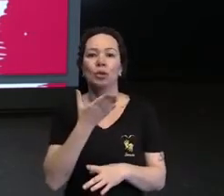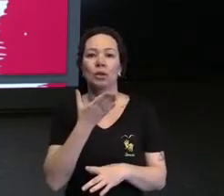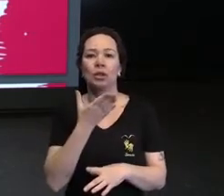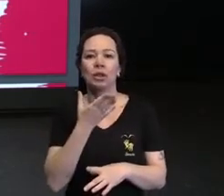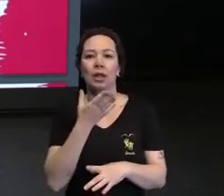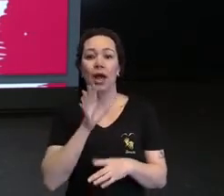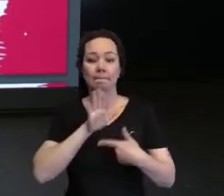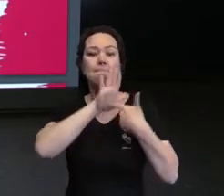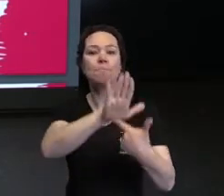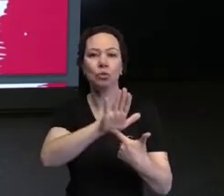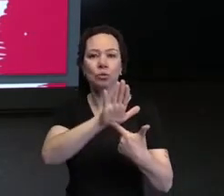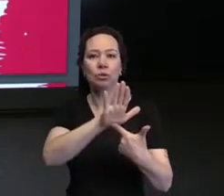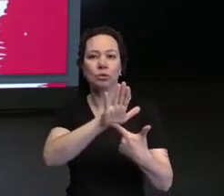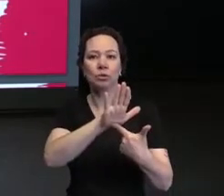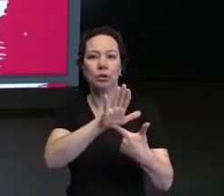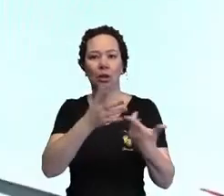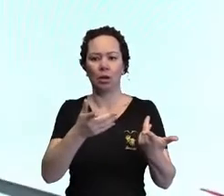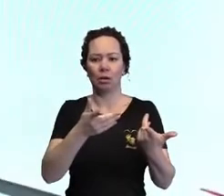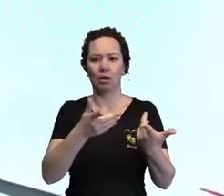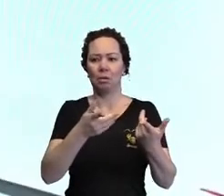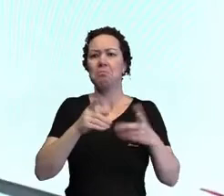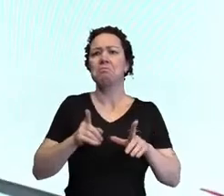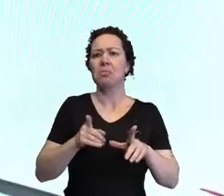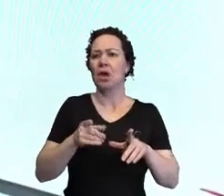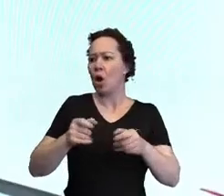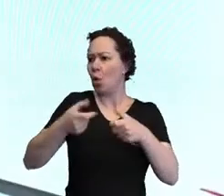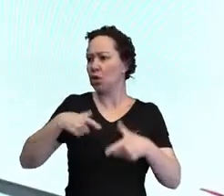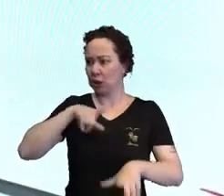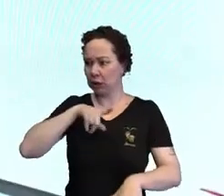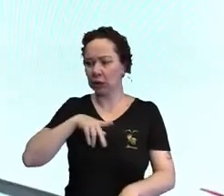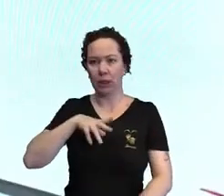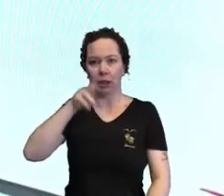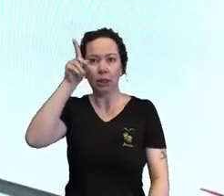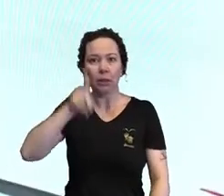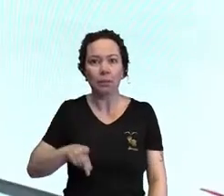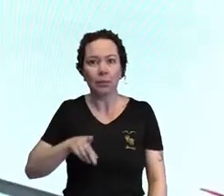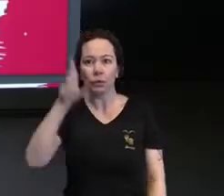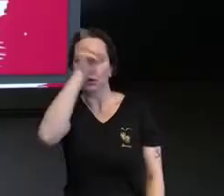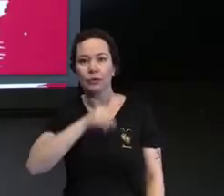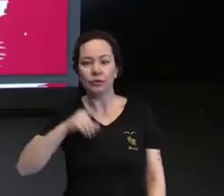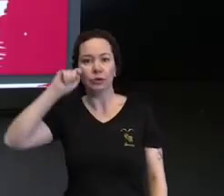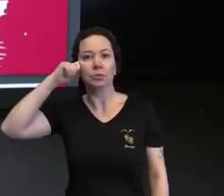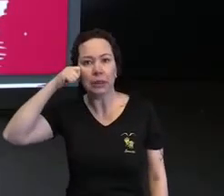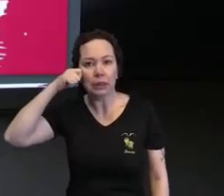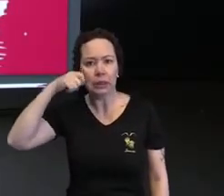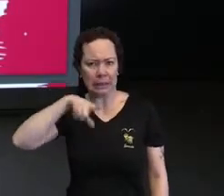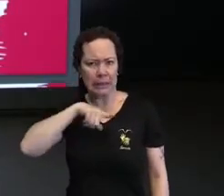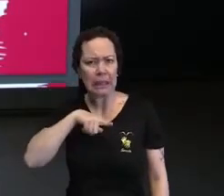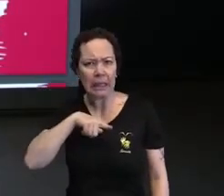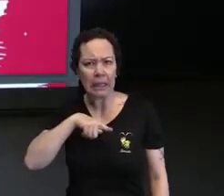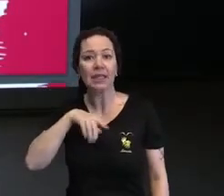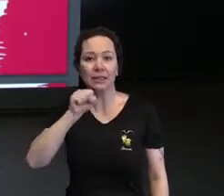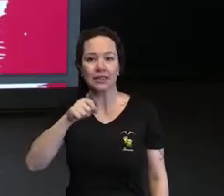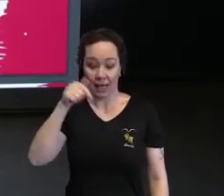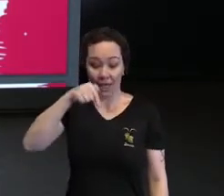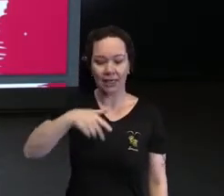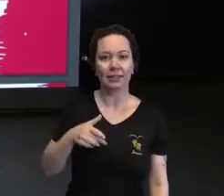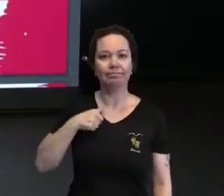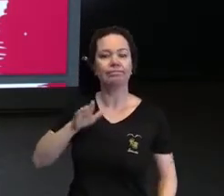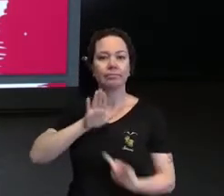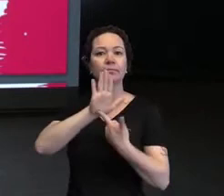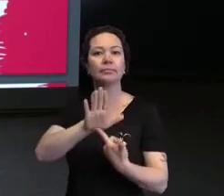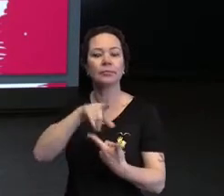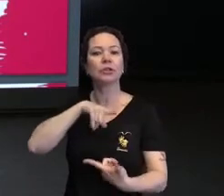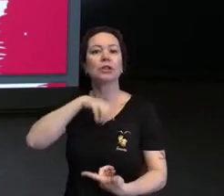história de que mas cadê as pessoas pretas com deficiência mas não existe Onde estão nós estamos aqui nós estamos aqui